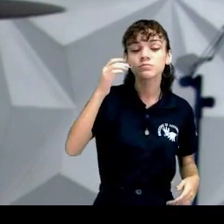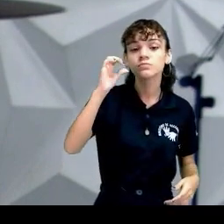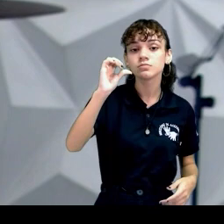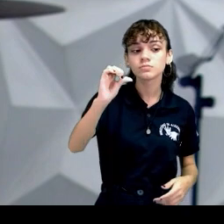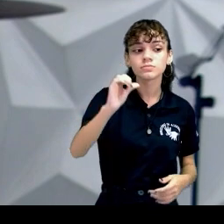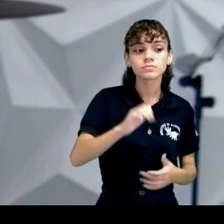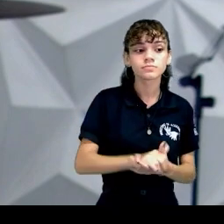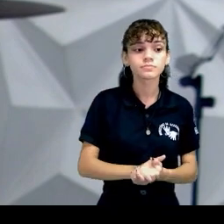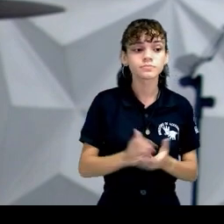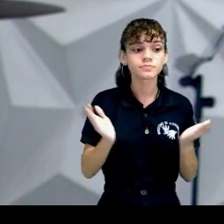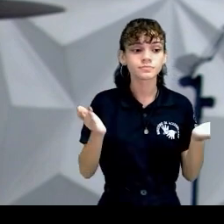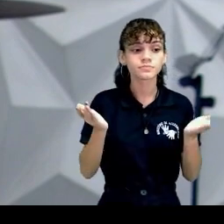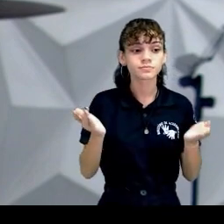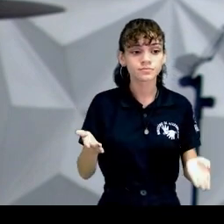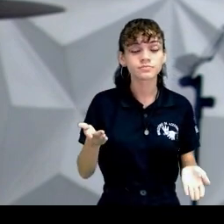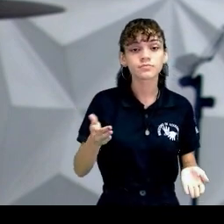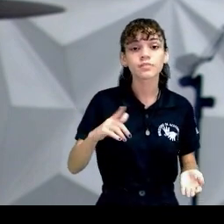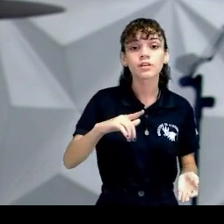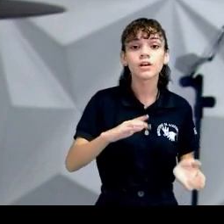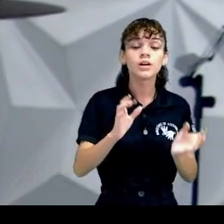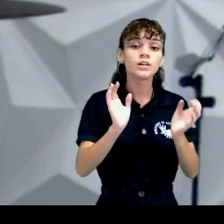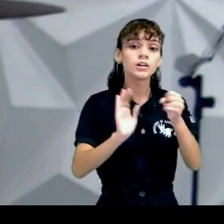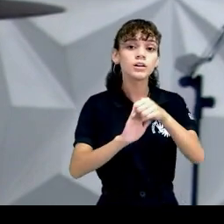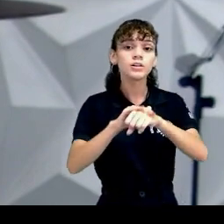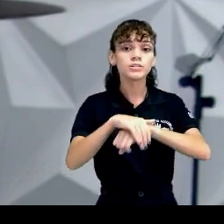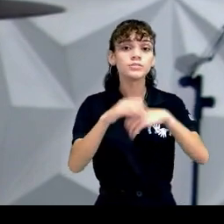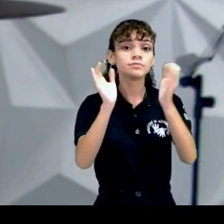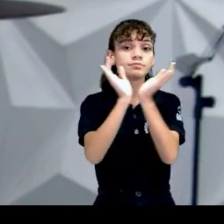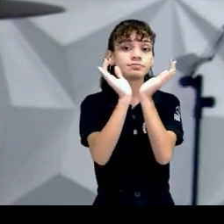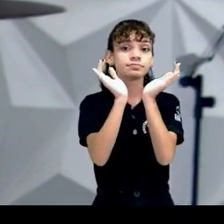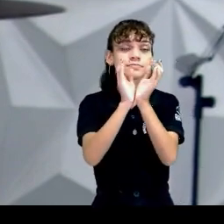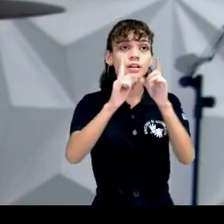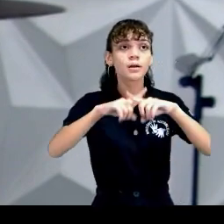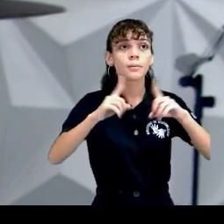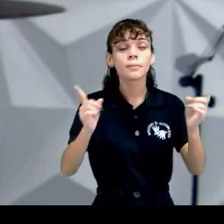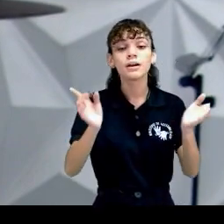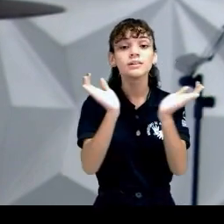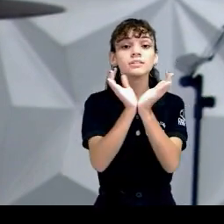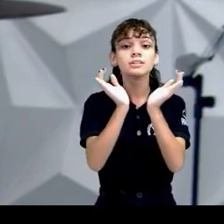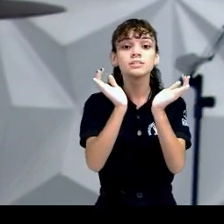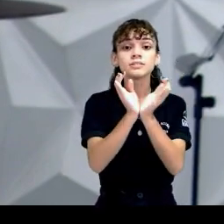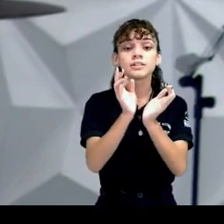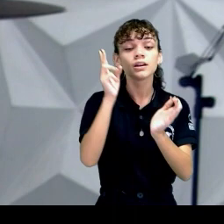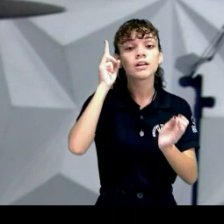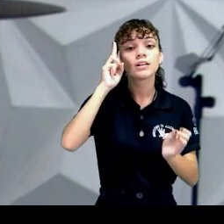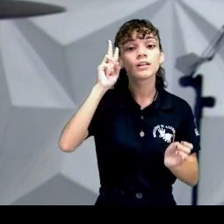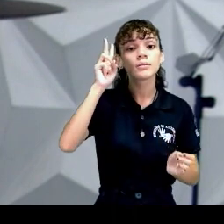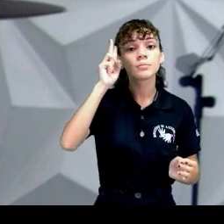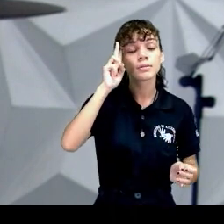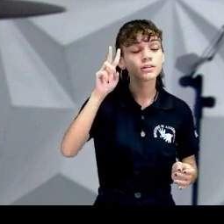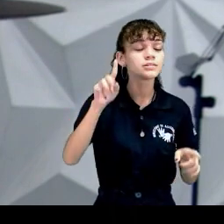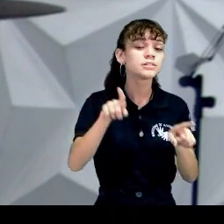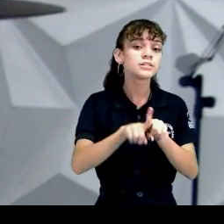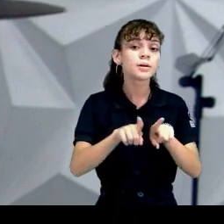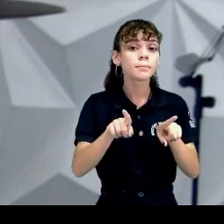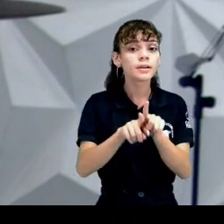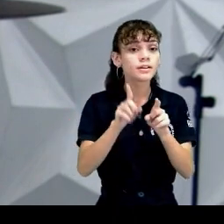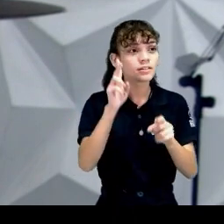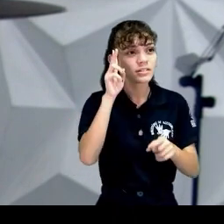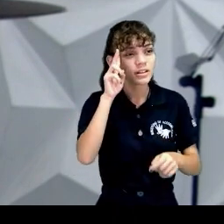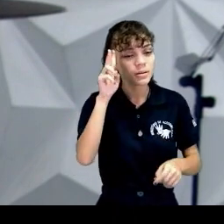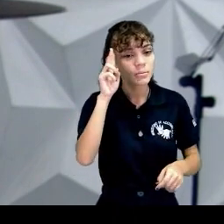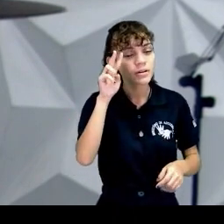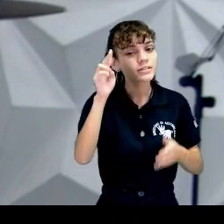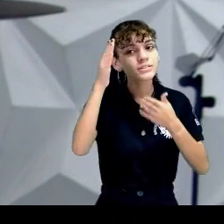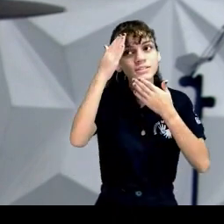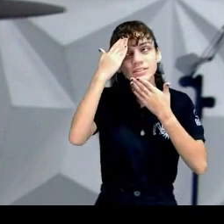memorial, é também um memorial de gratidão. Toda vez que a Igreja do Senhor ela se reúne para celebrar a ceia,